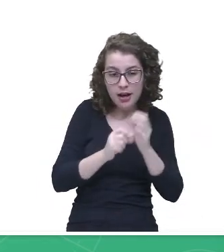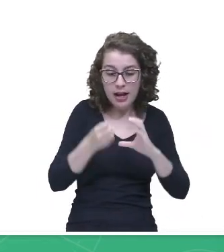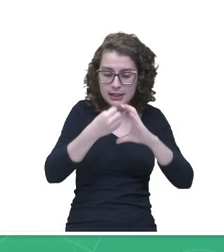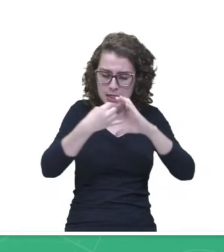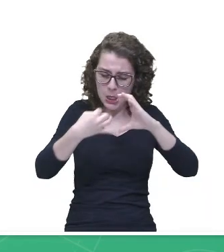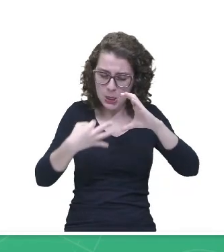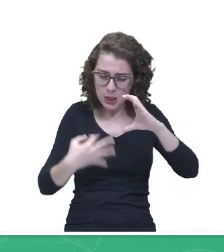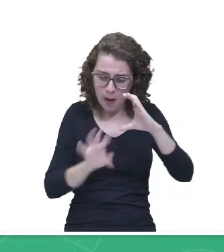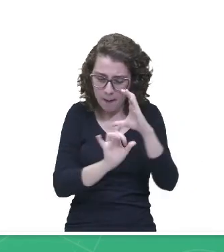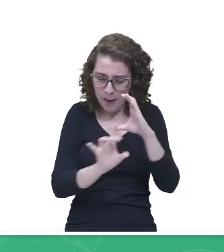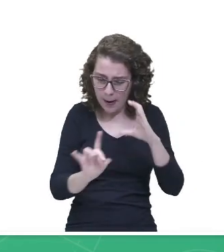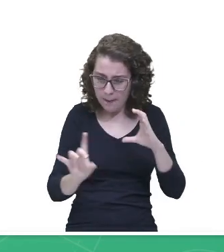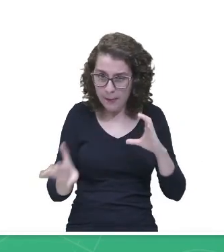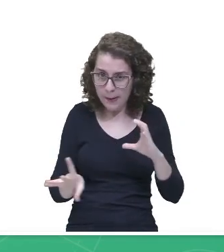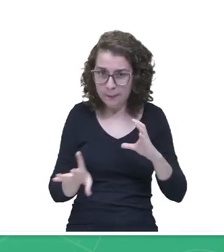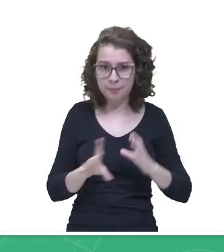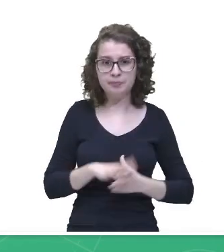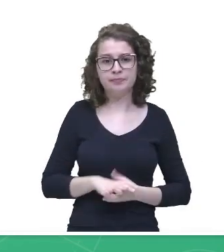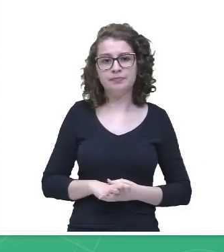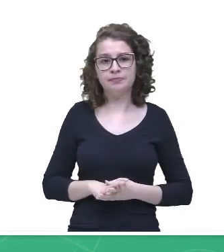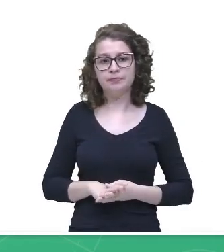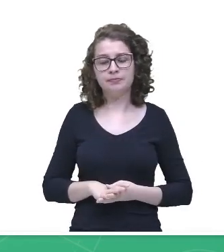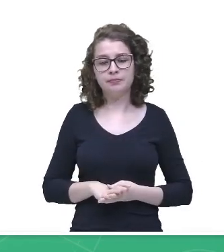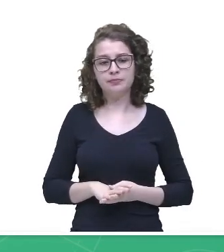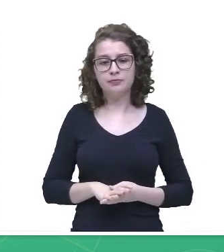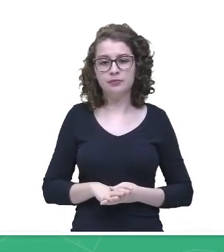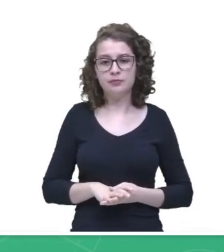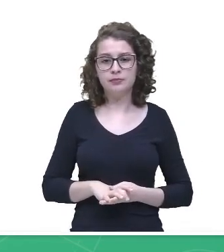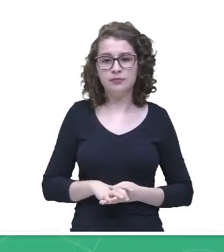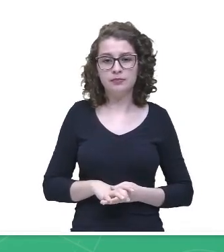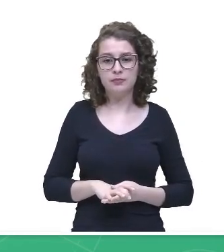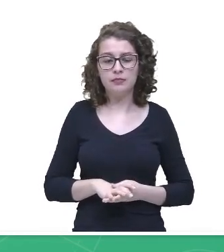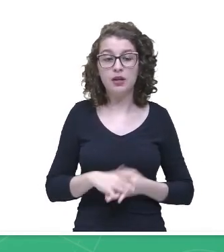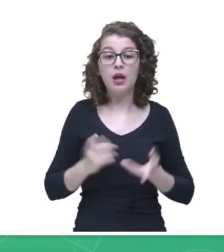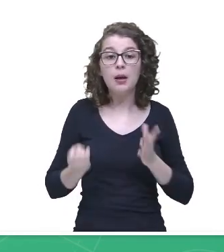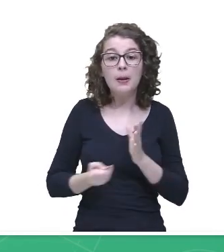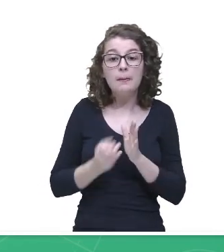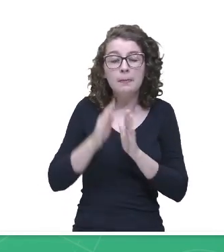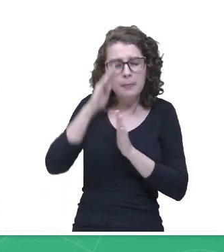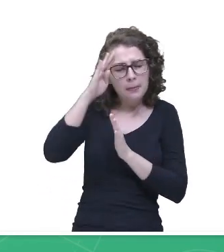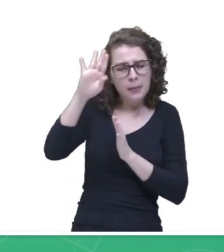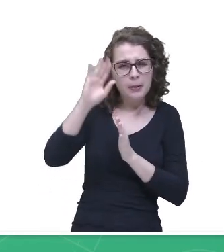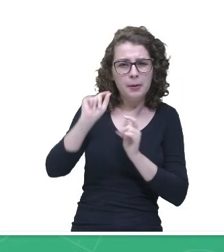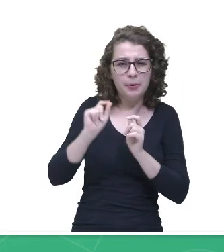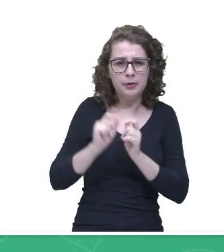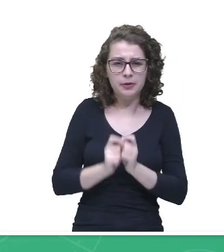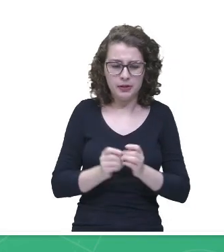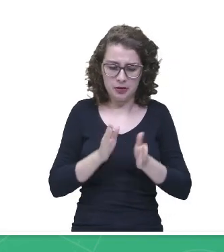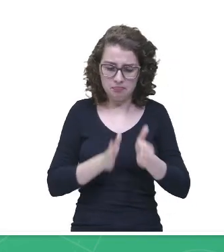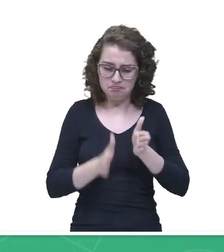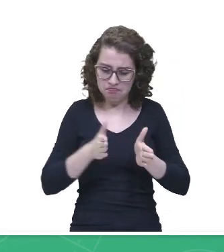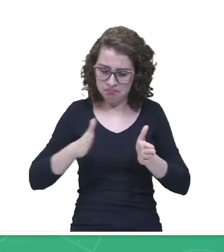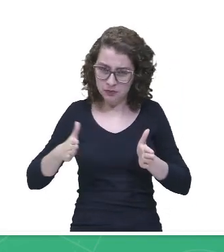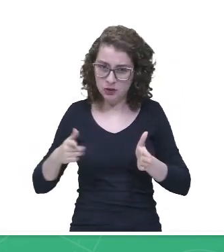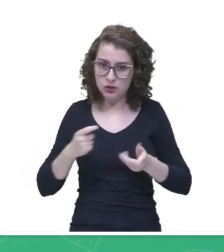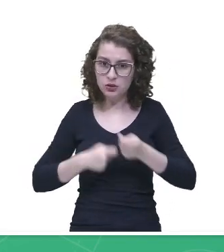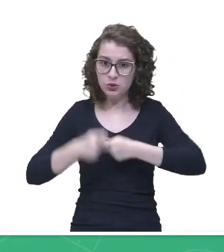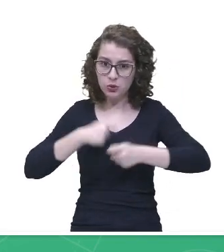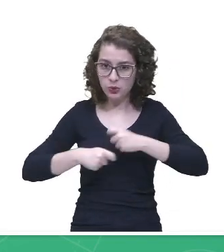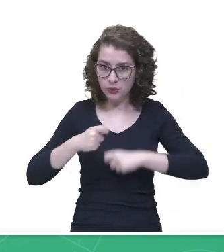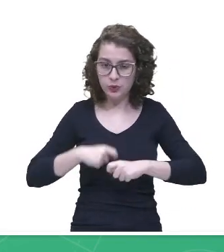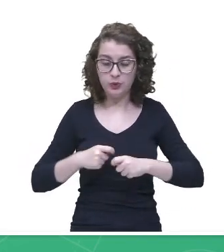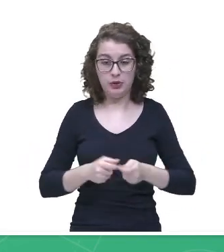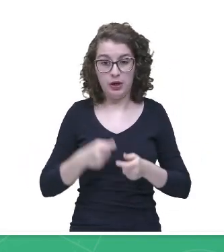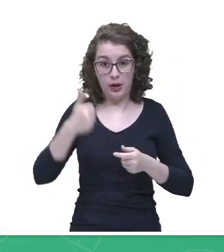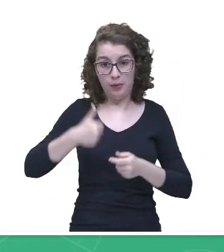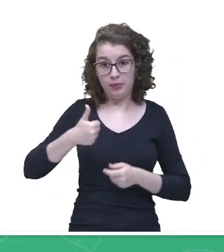setores econômicos, tá? Então, a gente tem aí, principalmente, a gente está falando dos setores da economia, dos setores